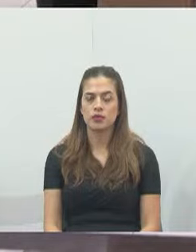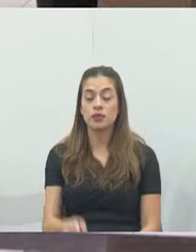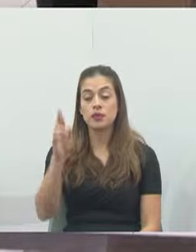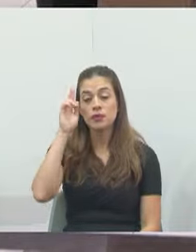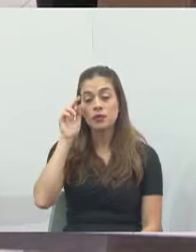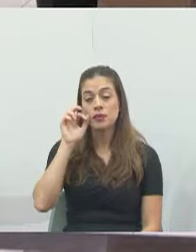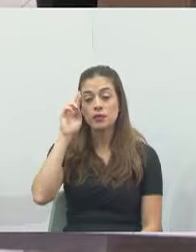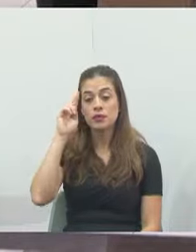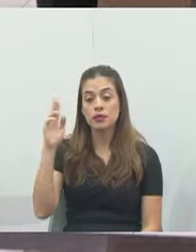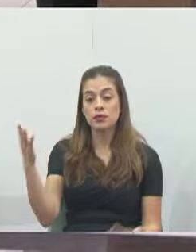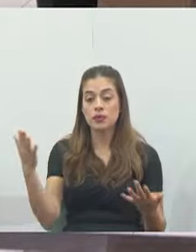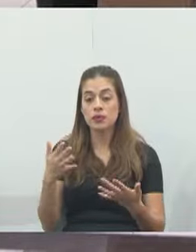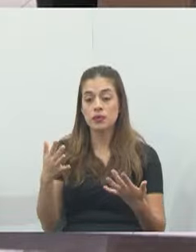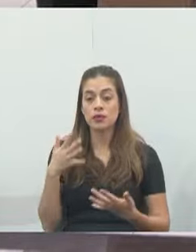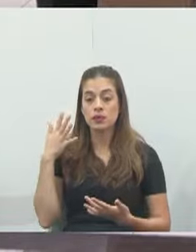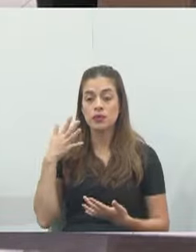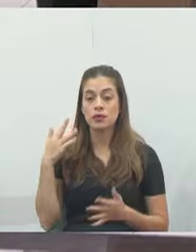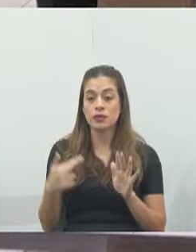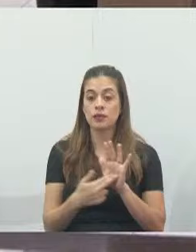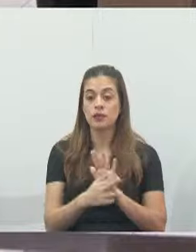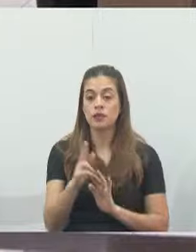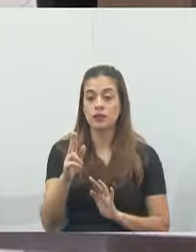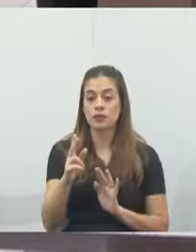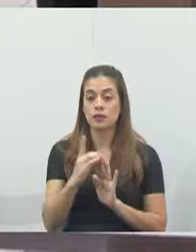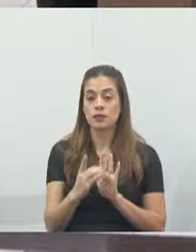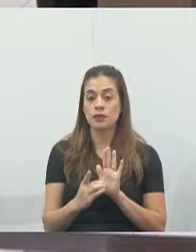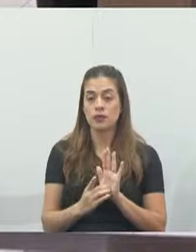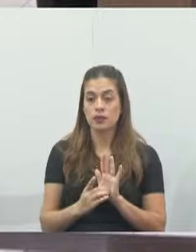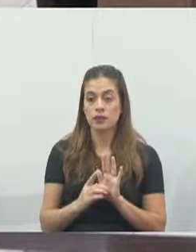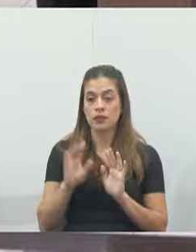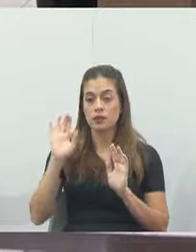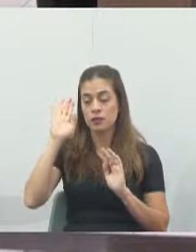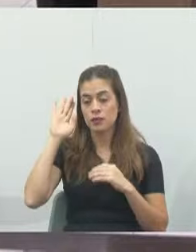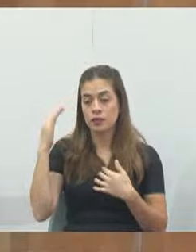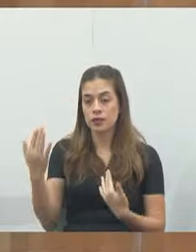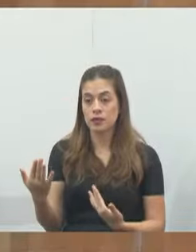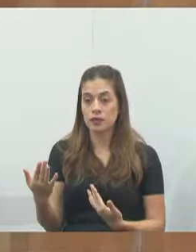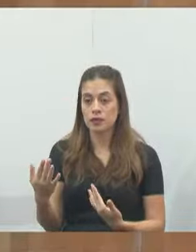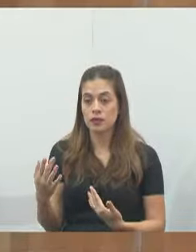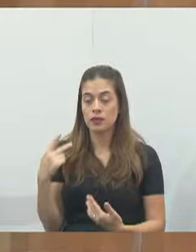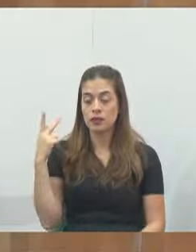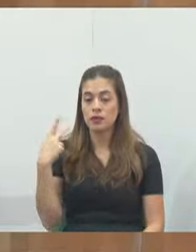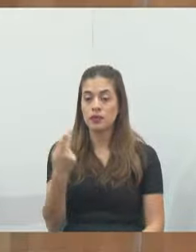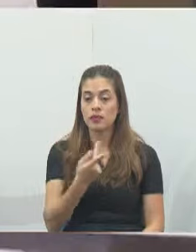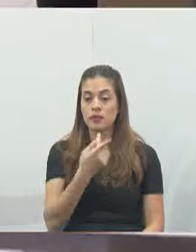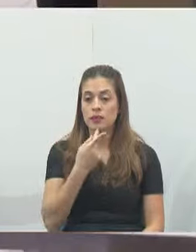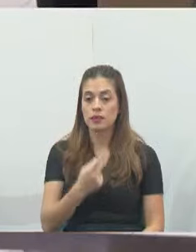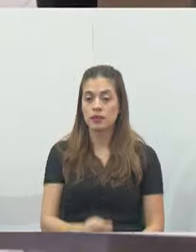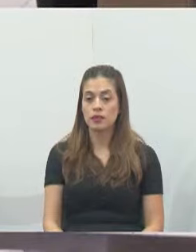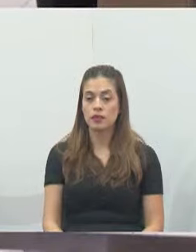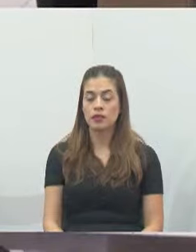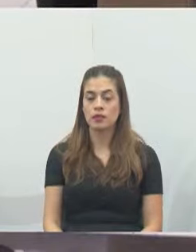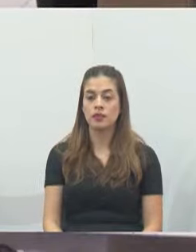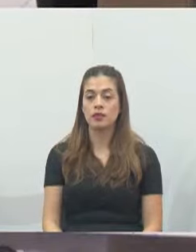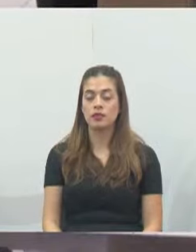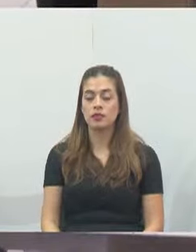Senhoras e senhores, vamos ouvir agora o autor do decreto que gerou esta homenagem, vereador Hernani Barreto.